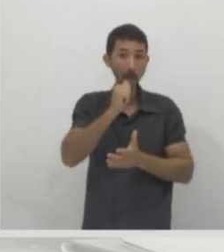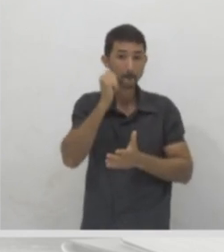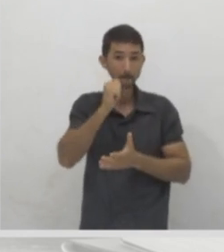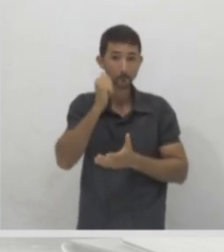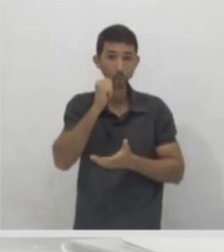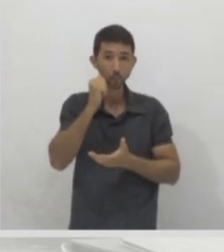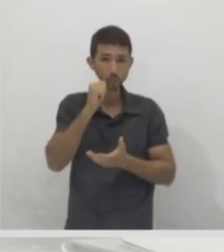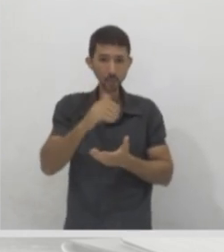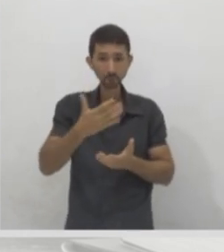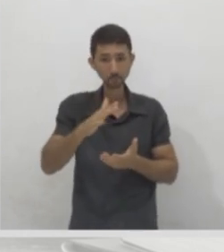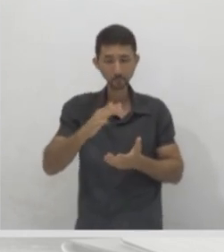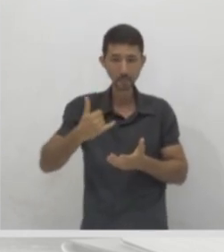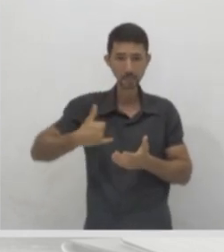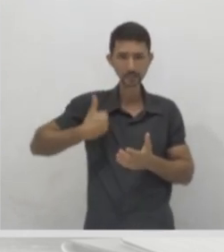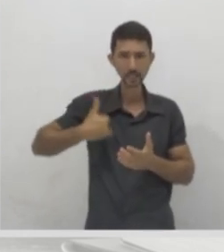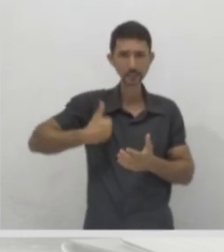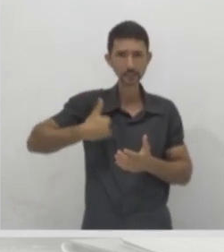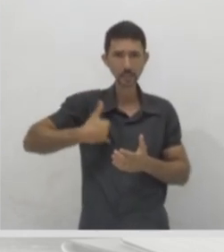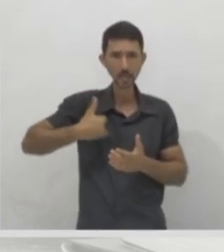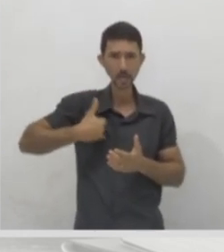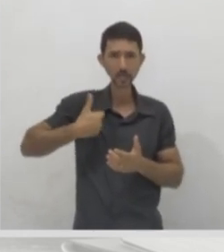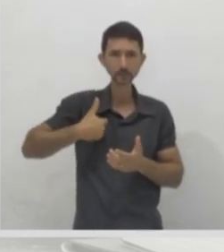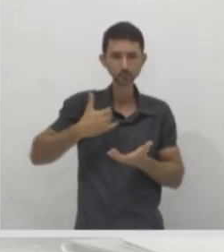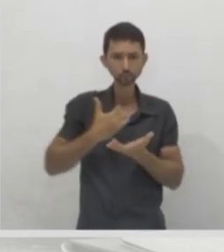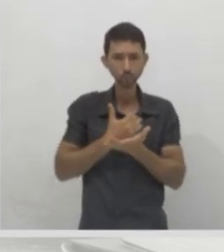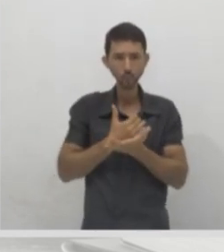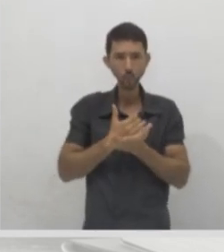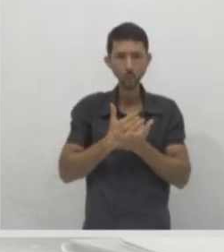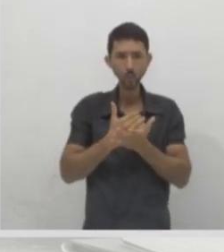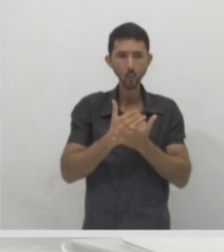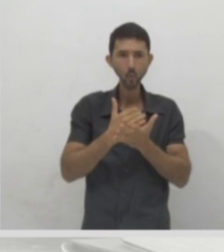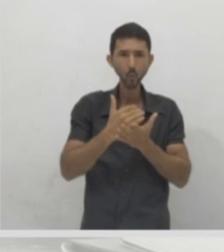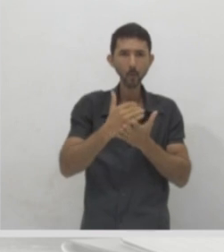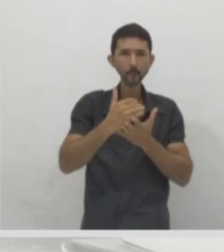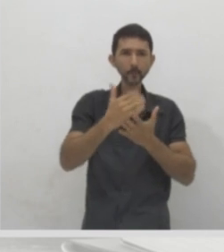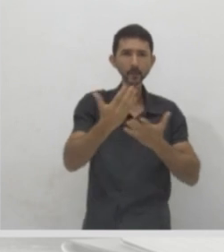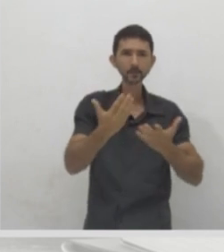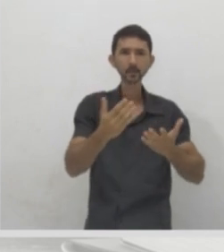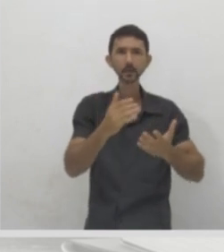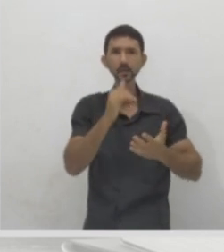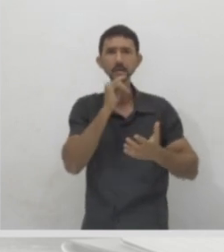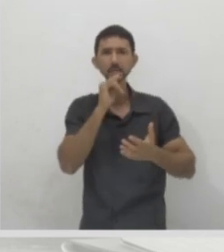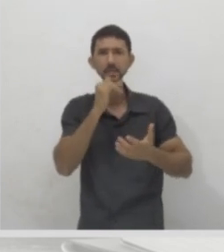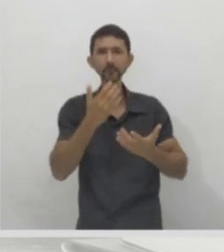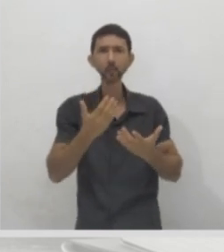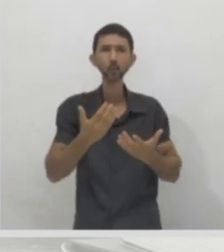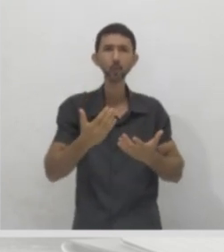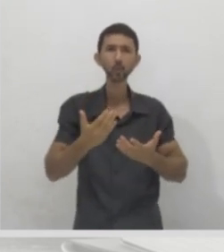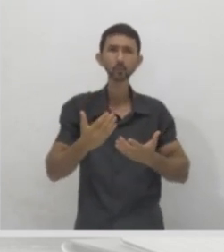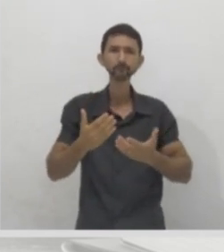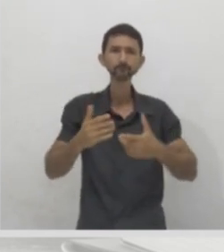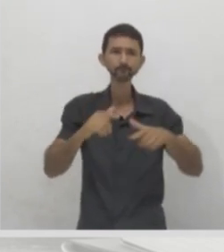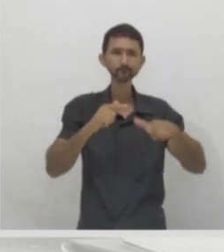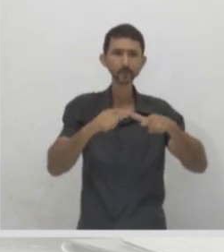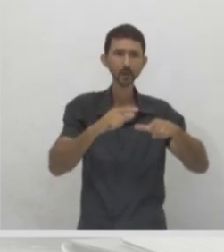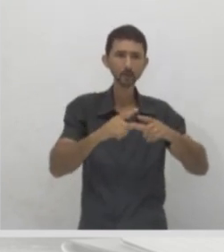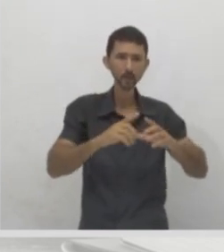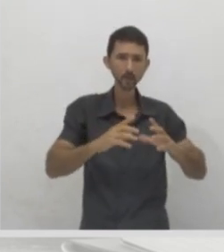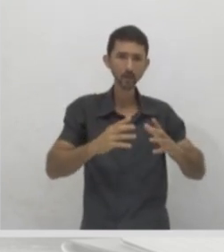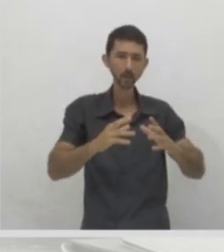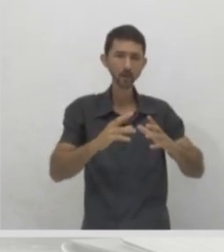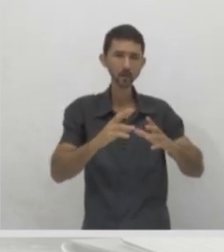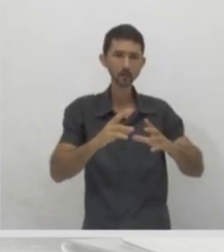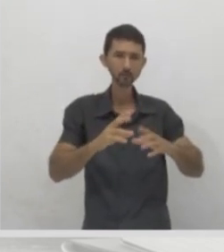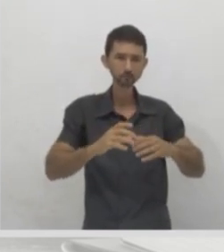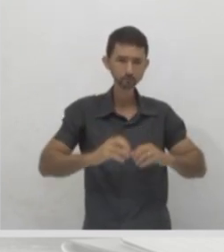da idade, né? A partir da idade que começa, na verdade, o período reprodutivo,